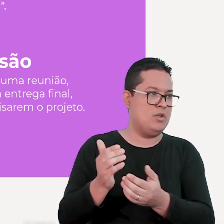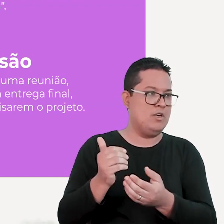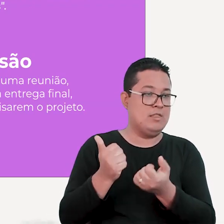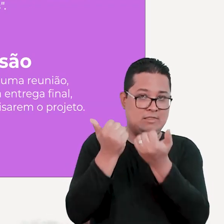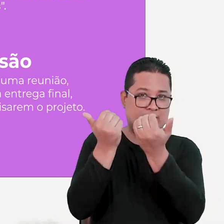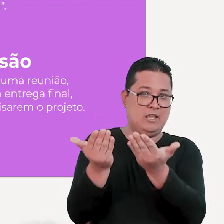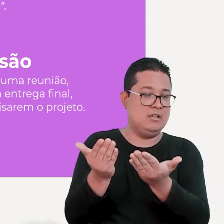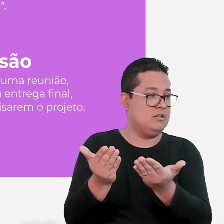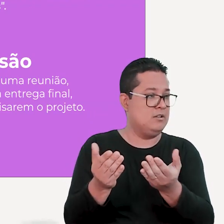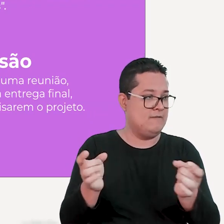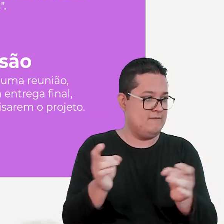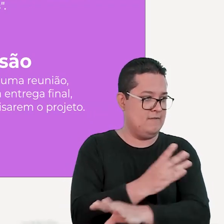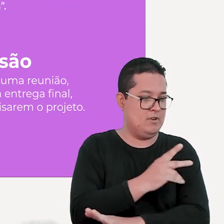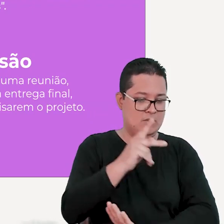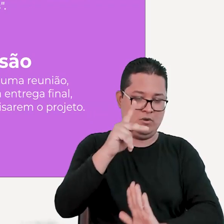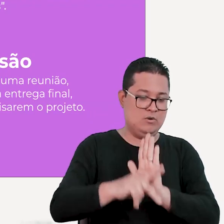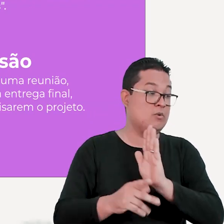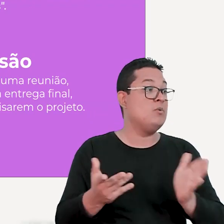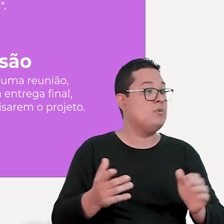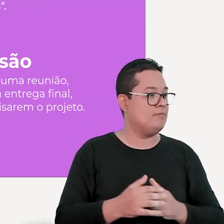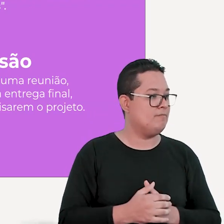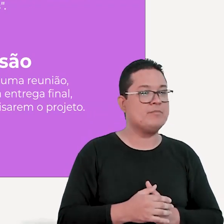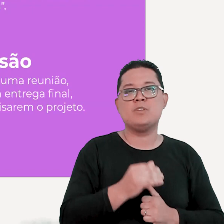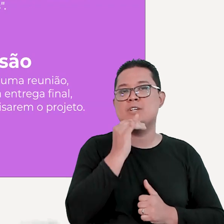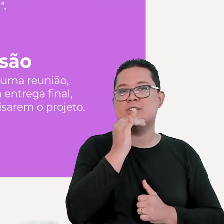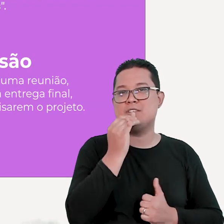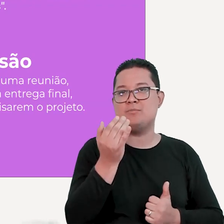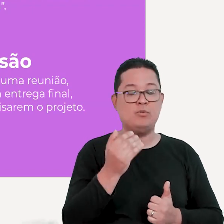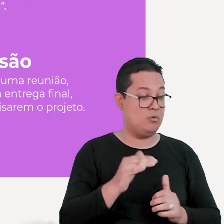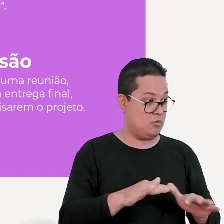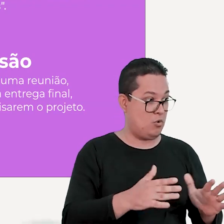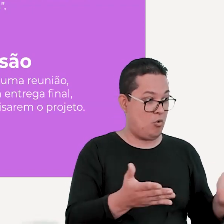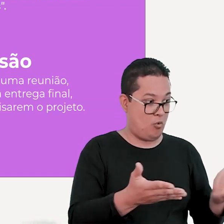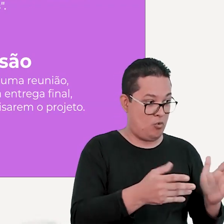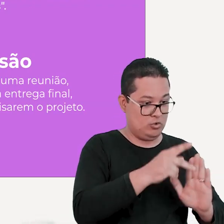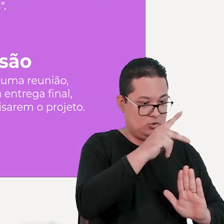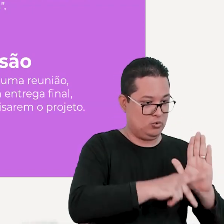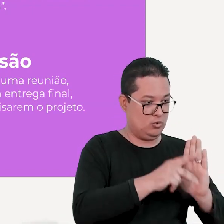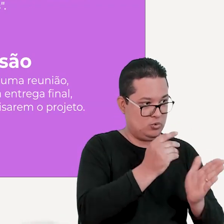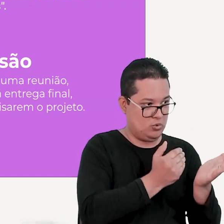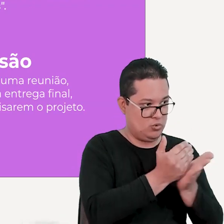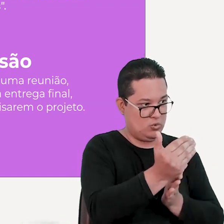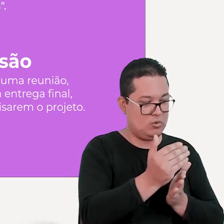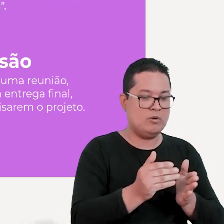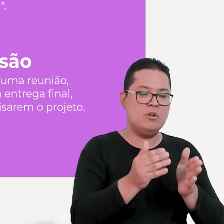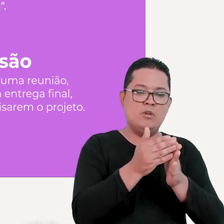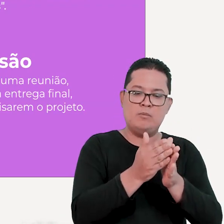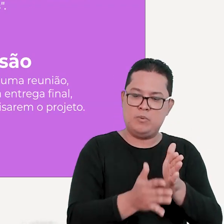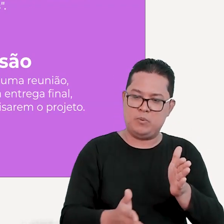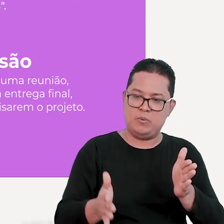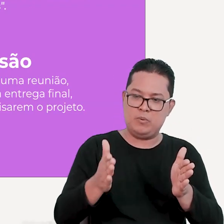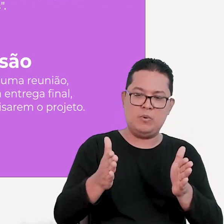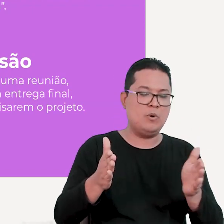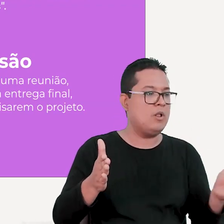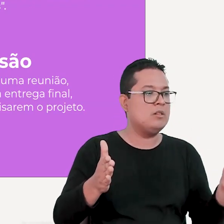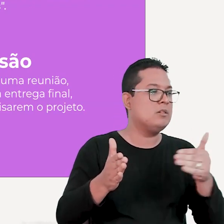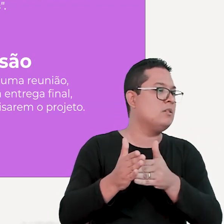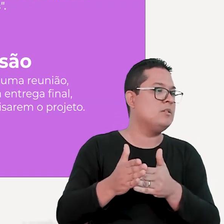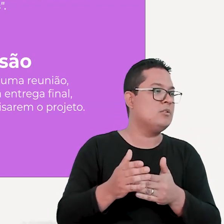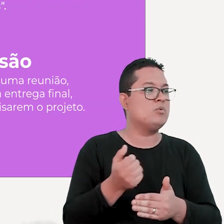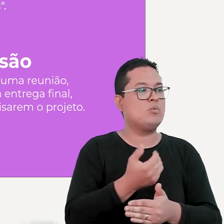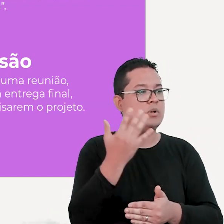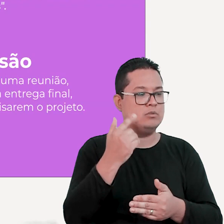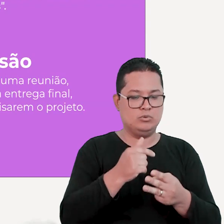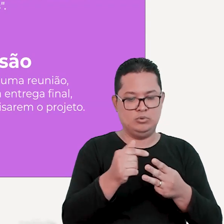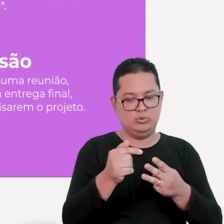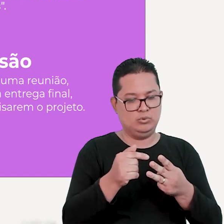o projeto começou hoje e a gente tem 3 semanas para entregar. Legal, são 3 semanas de desenvolvimento. Pula para a